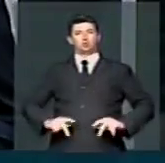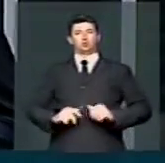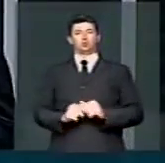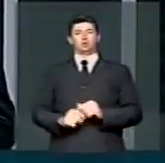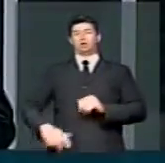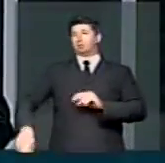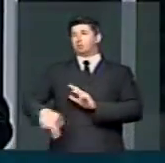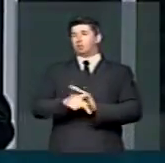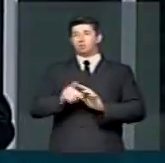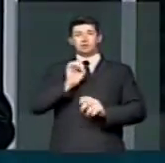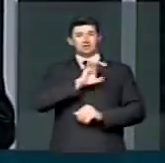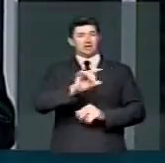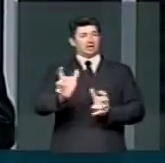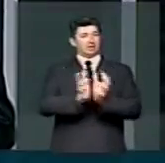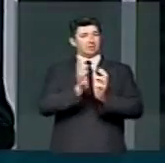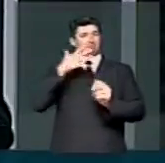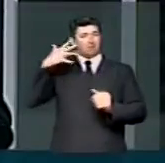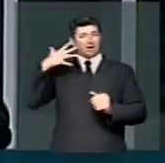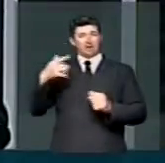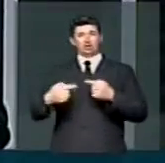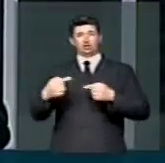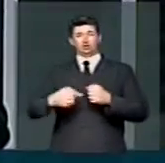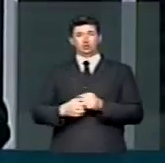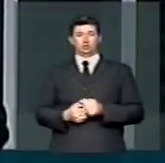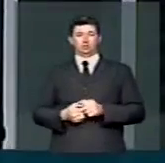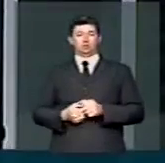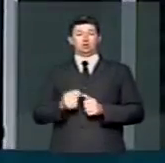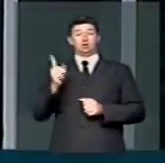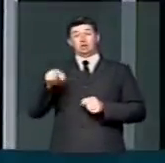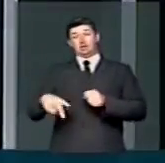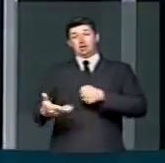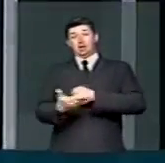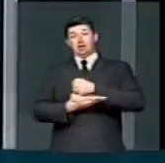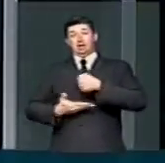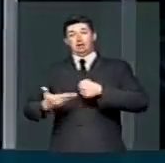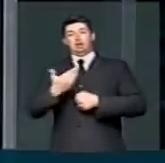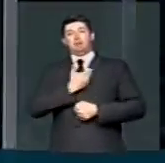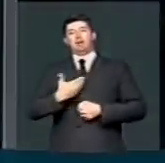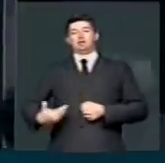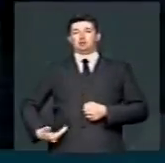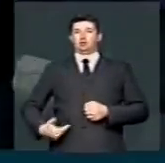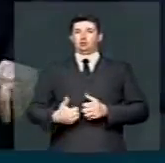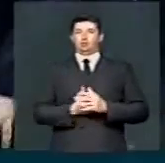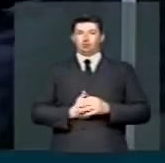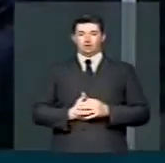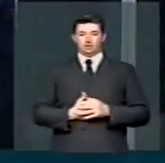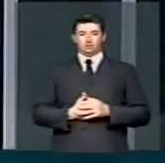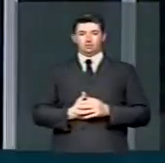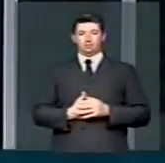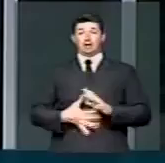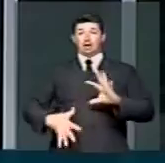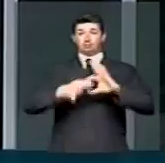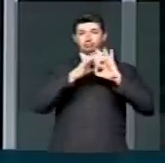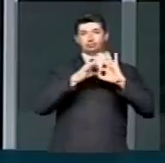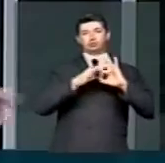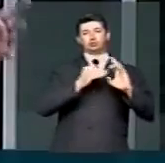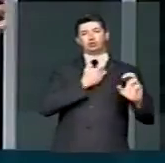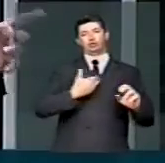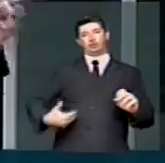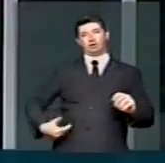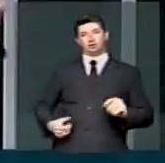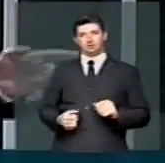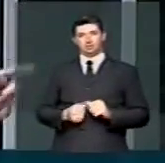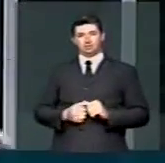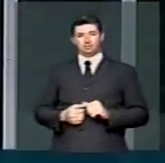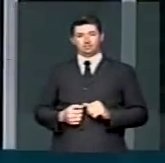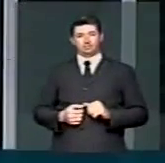dos partidos que fazem parte da base de sustentação do governo da presidente Dilma. Partidos